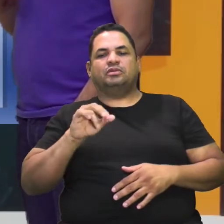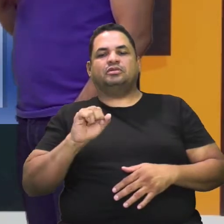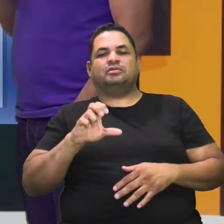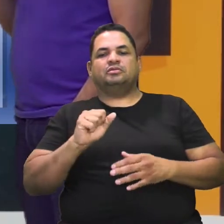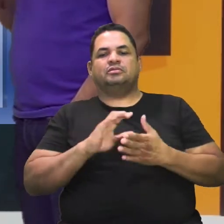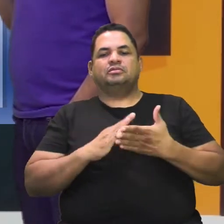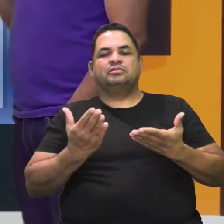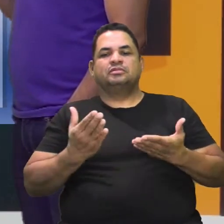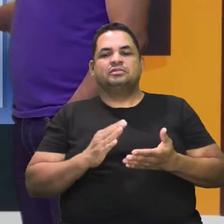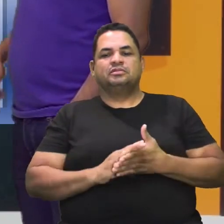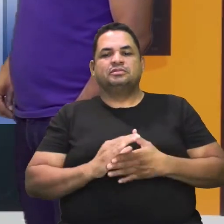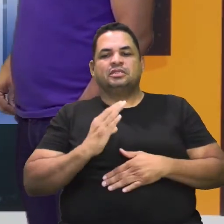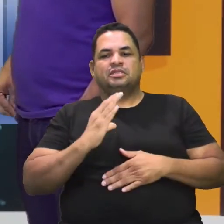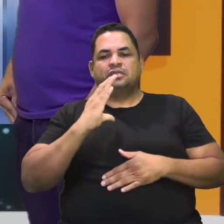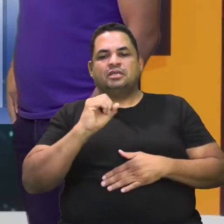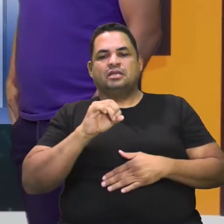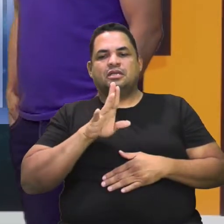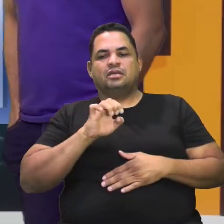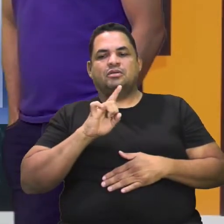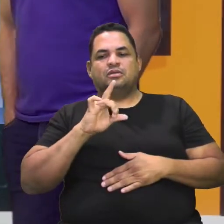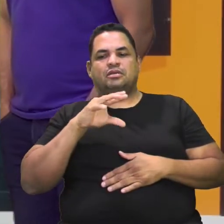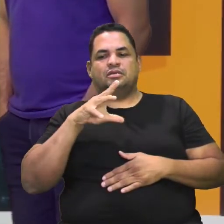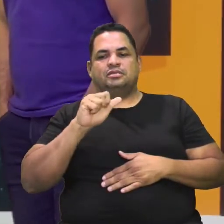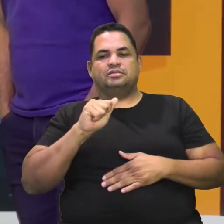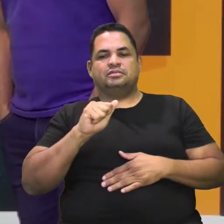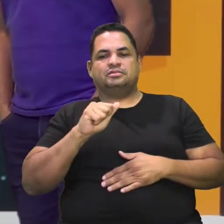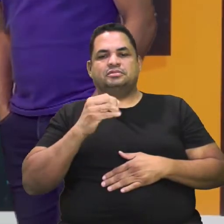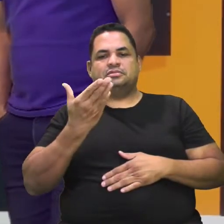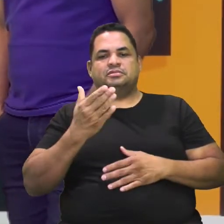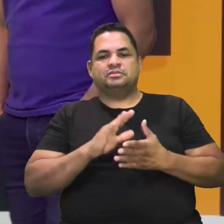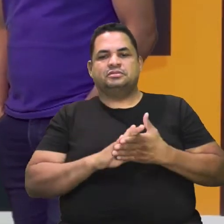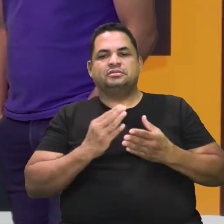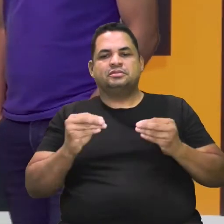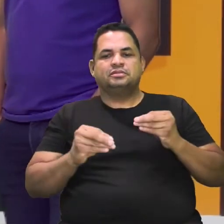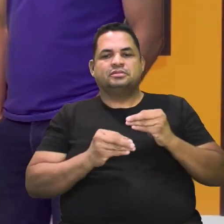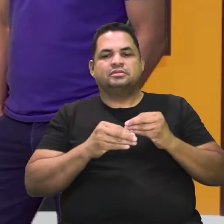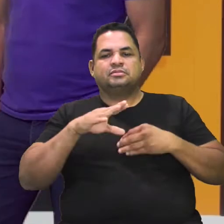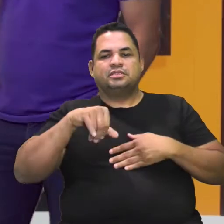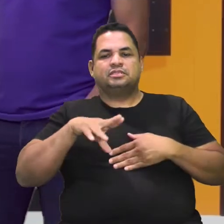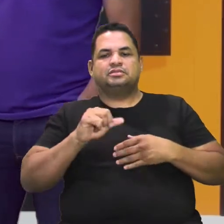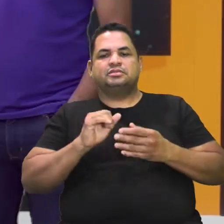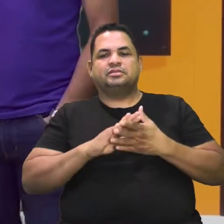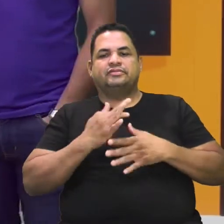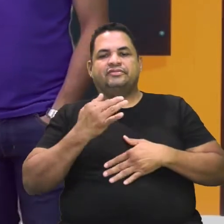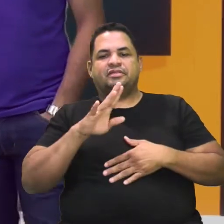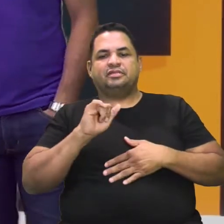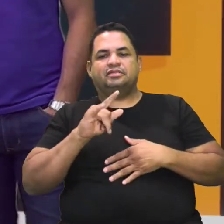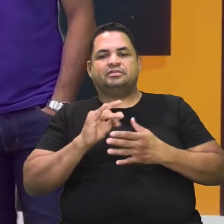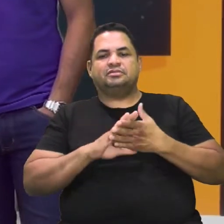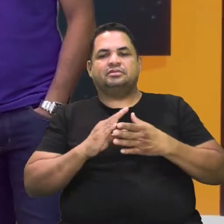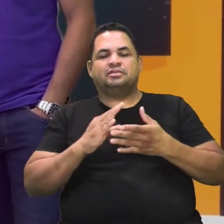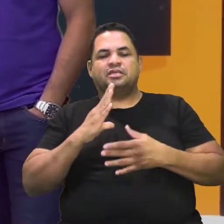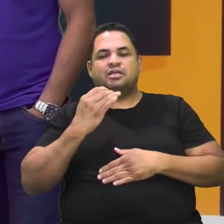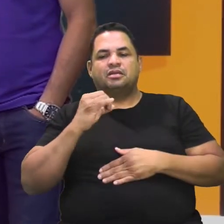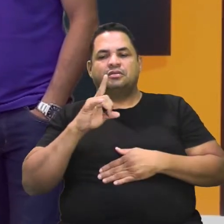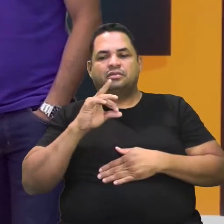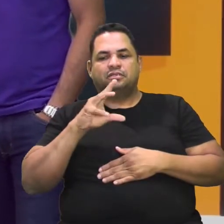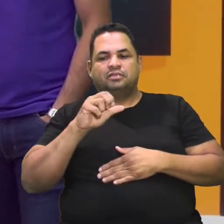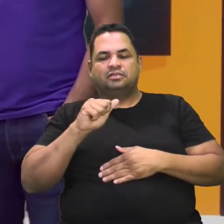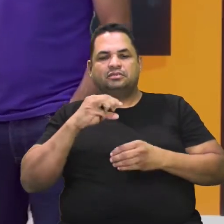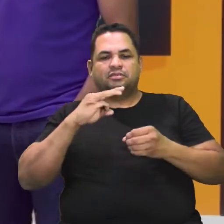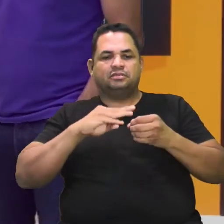onde, professor Maurício? Cacaulândia. No Cunho do Marechal, extensão da Frei Henrique de Coimbra, em Cacaulândia.